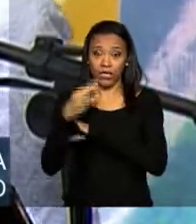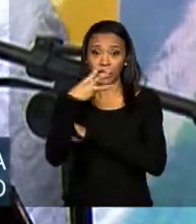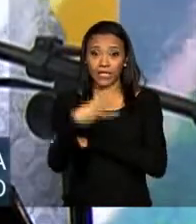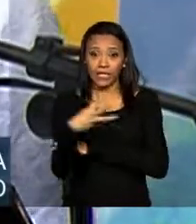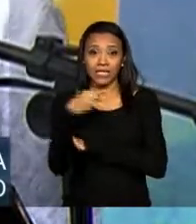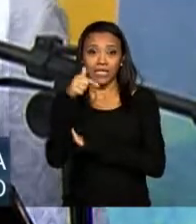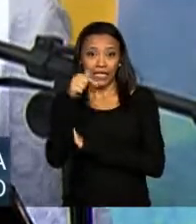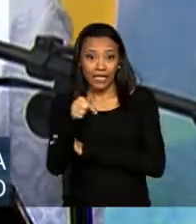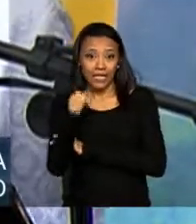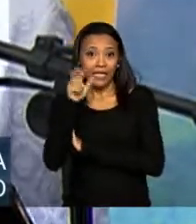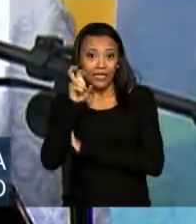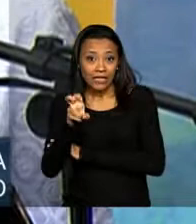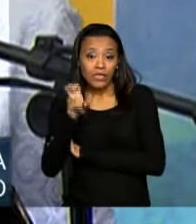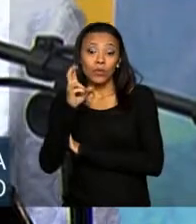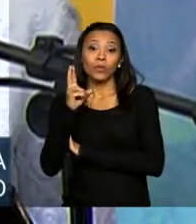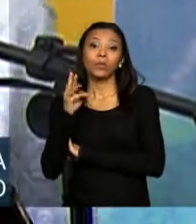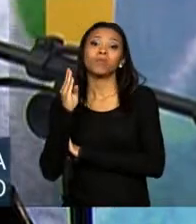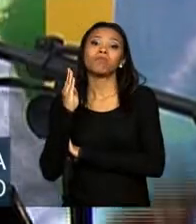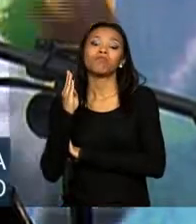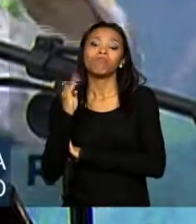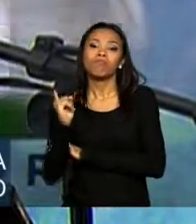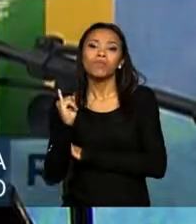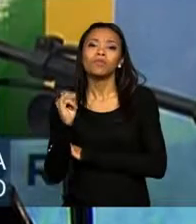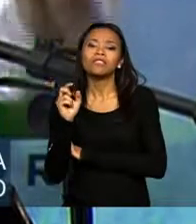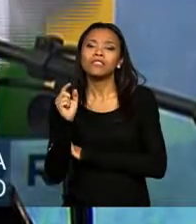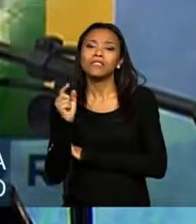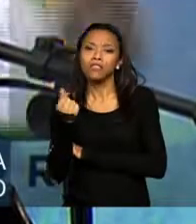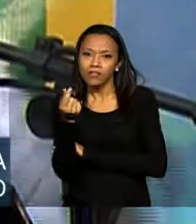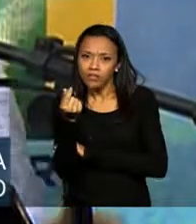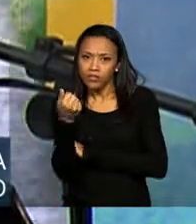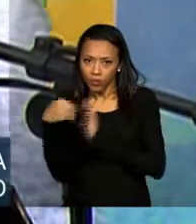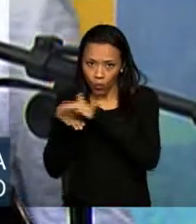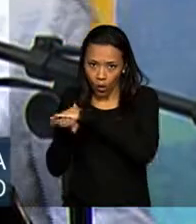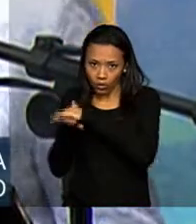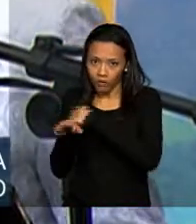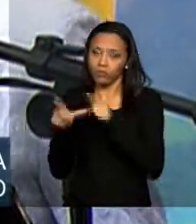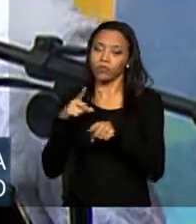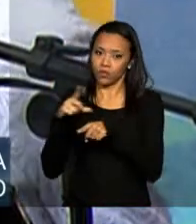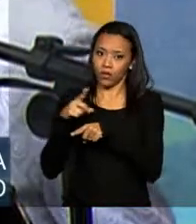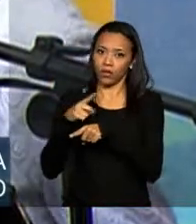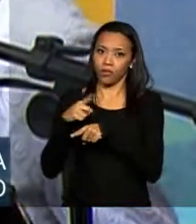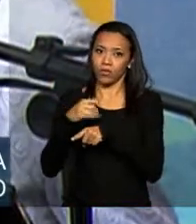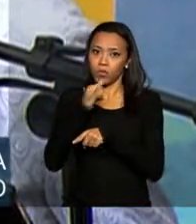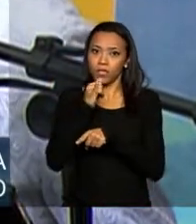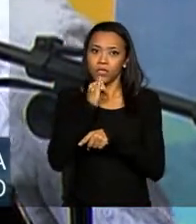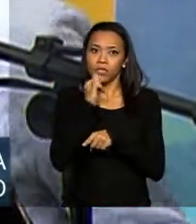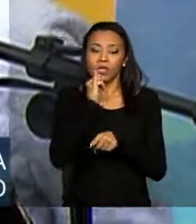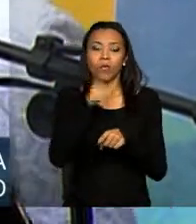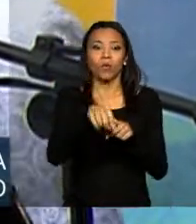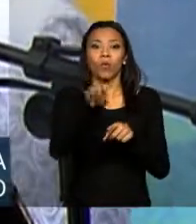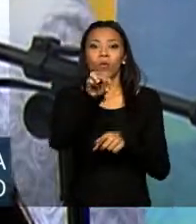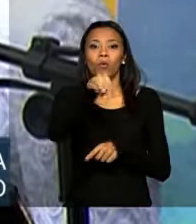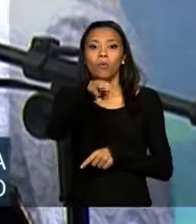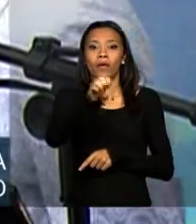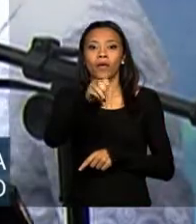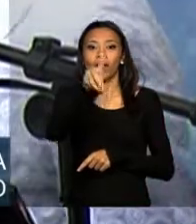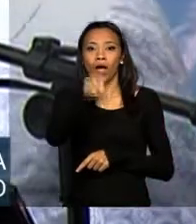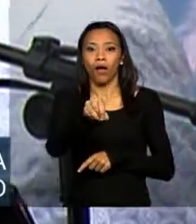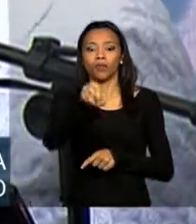375 milhões de reservas Então os movimentos do mercado internacional